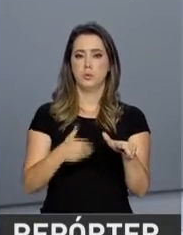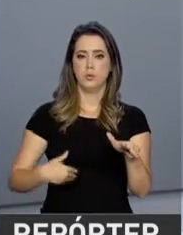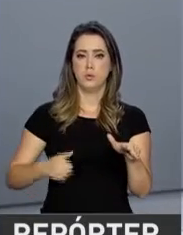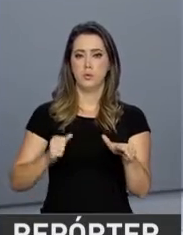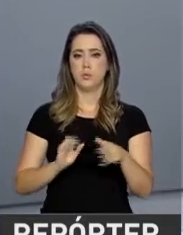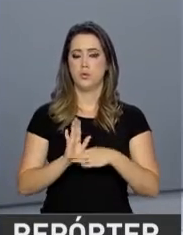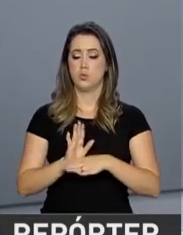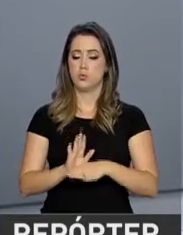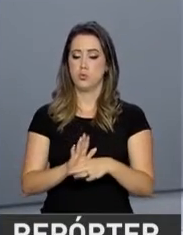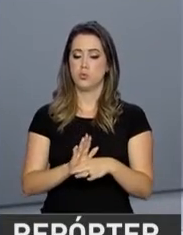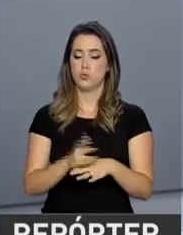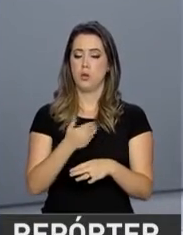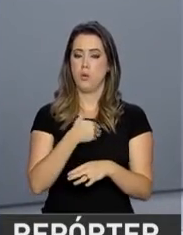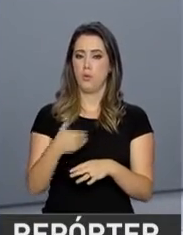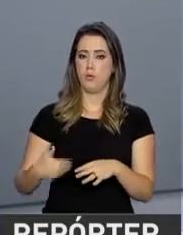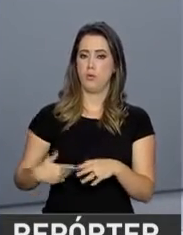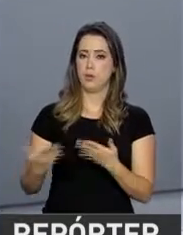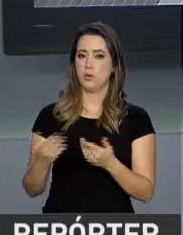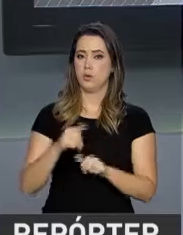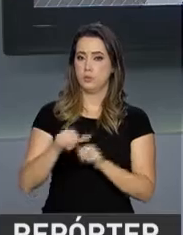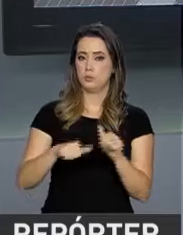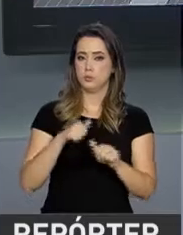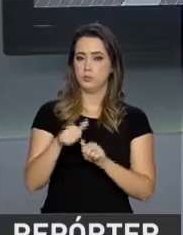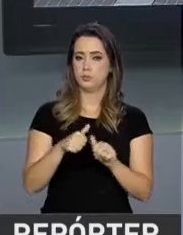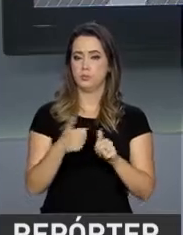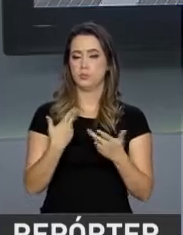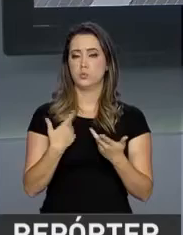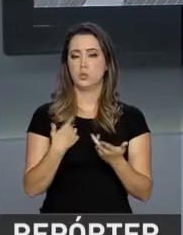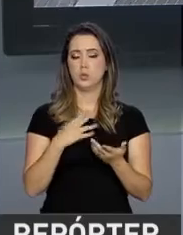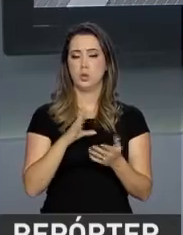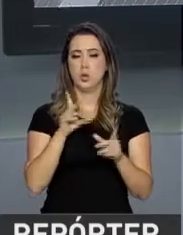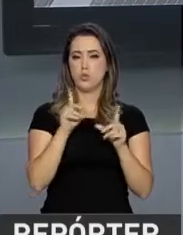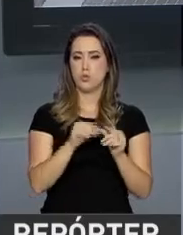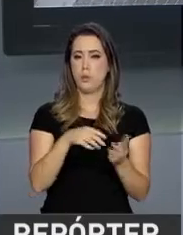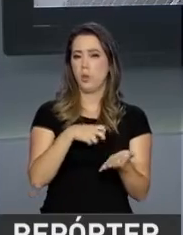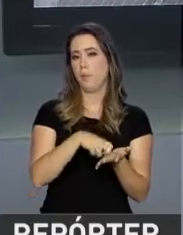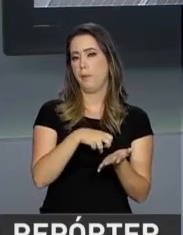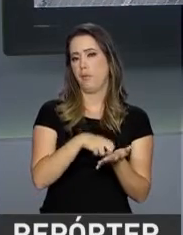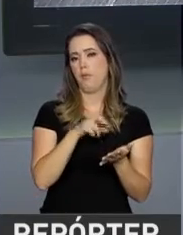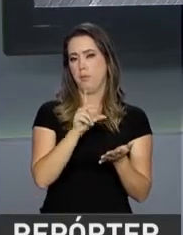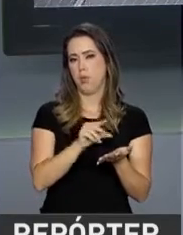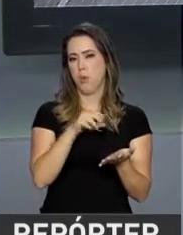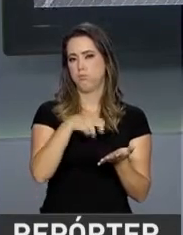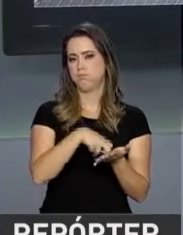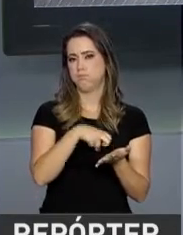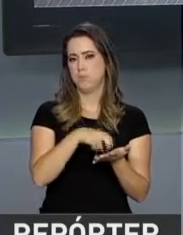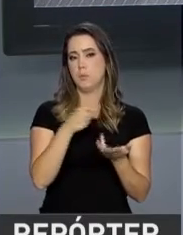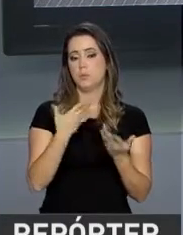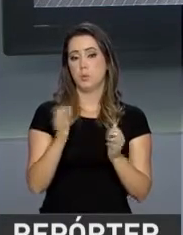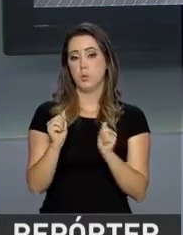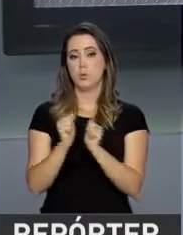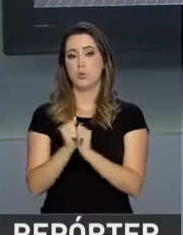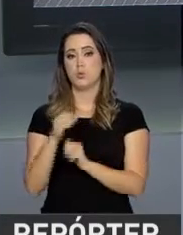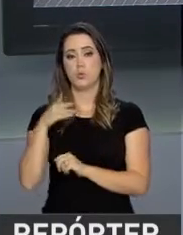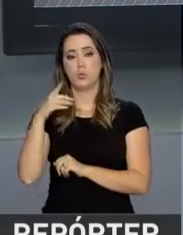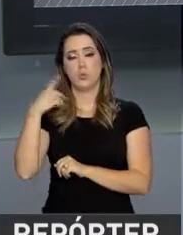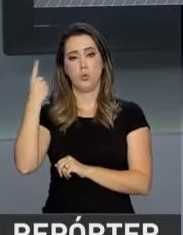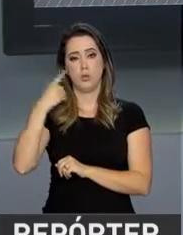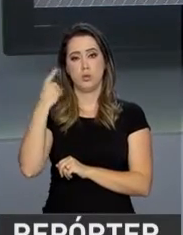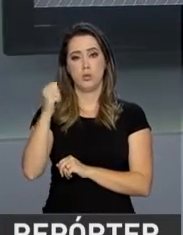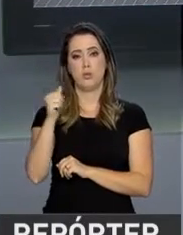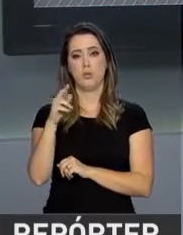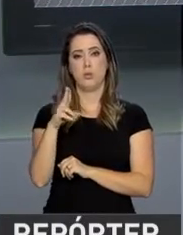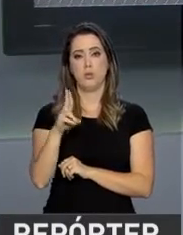a justiça em troca de benefícios o acordo foi fechado em conjunto com a advocacia geral da união o ministério da